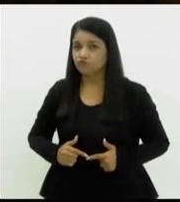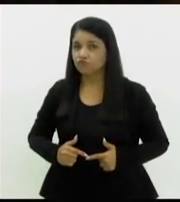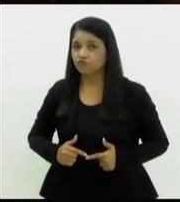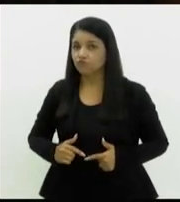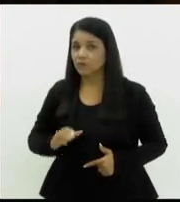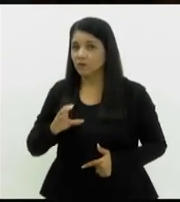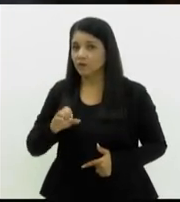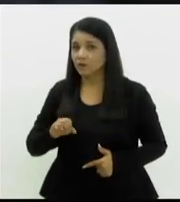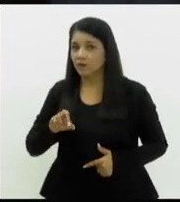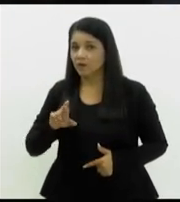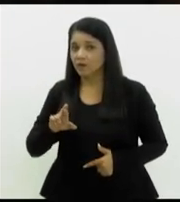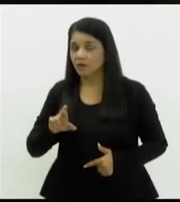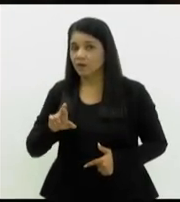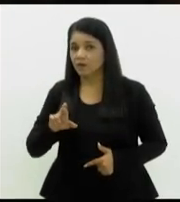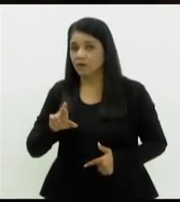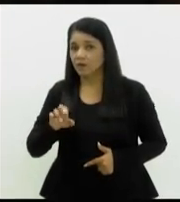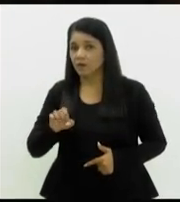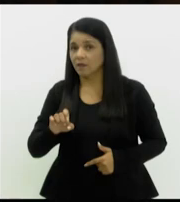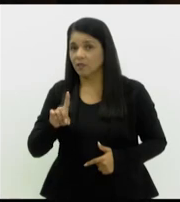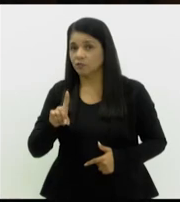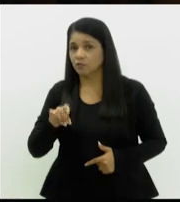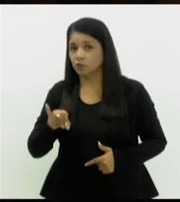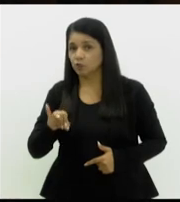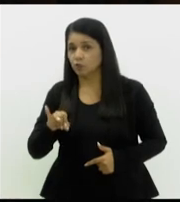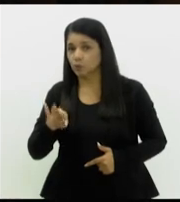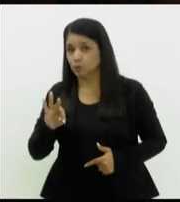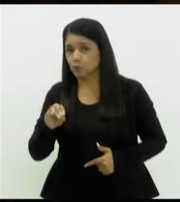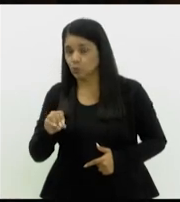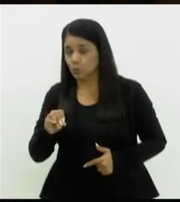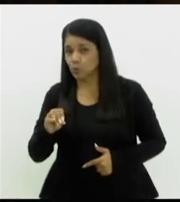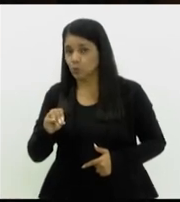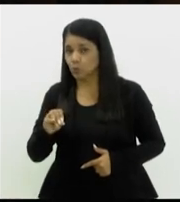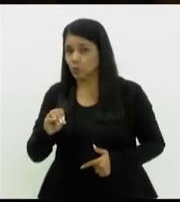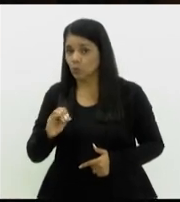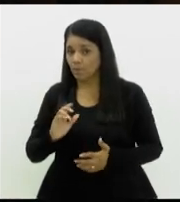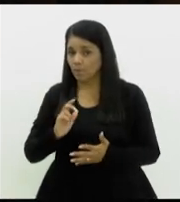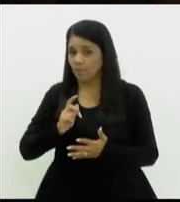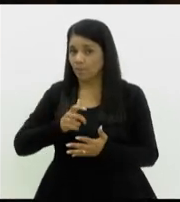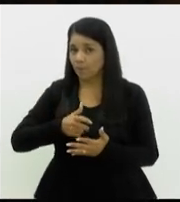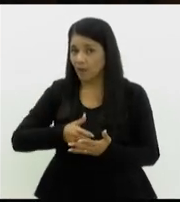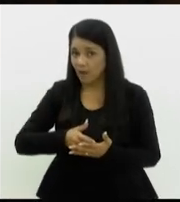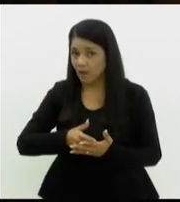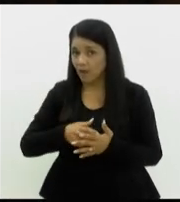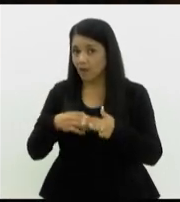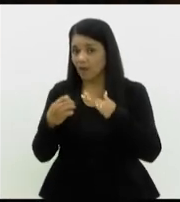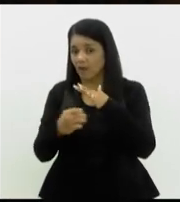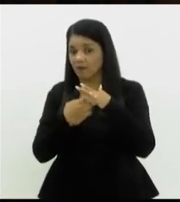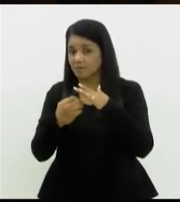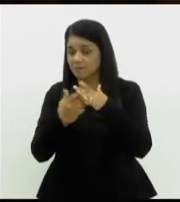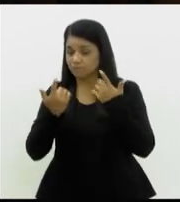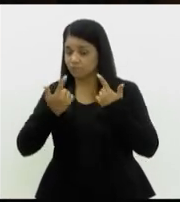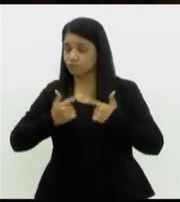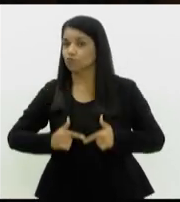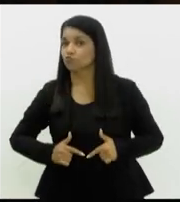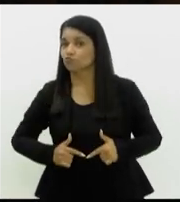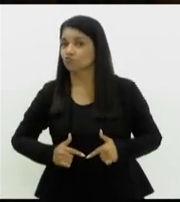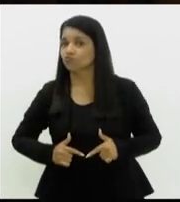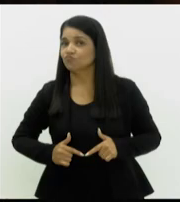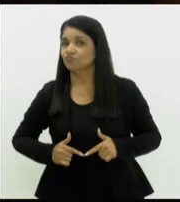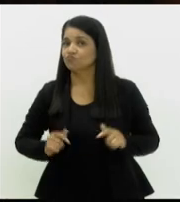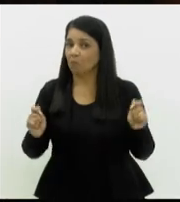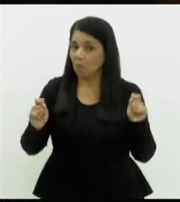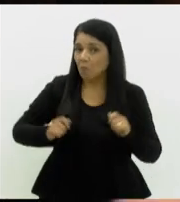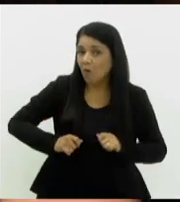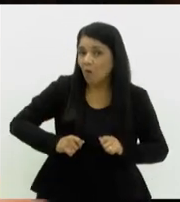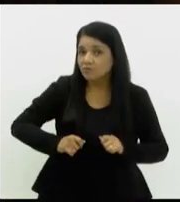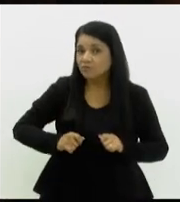a política de substituição se transforme numa política de subvenção, onde,